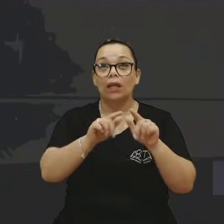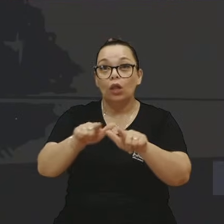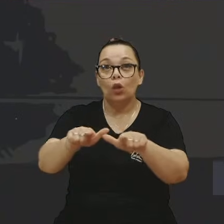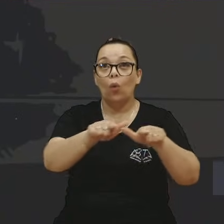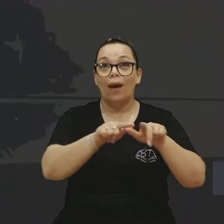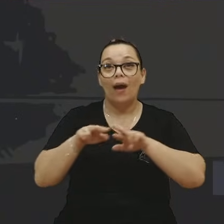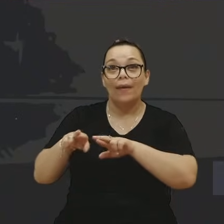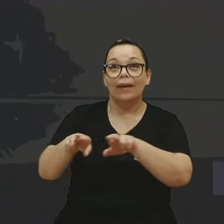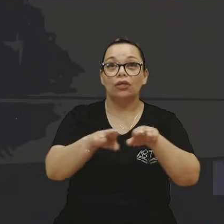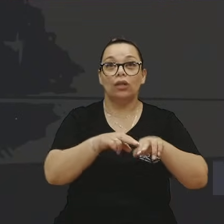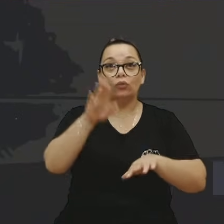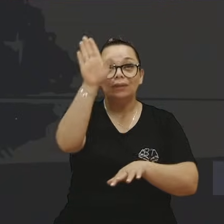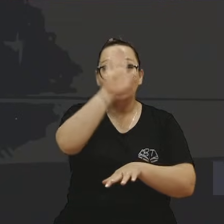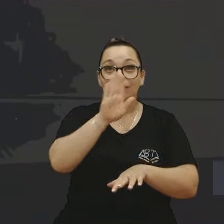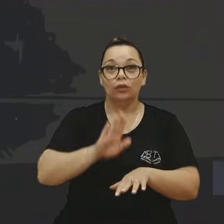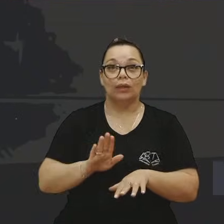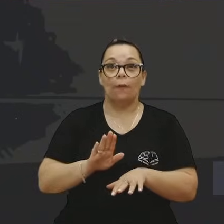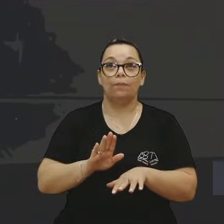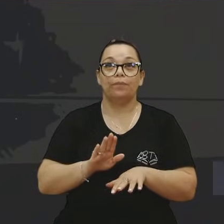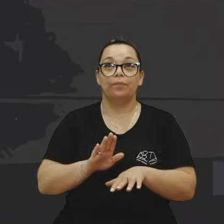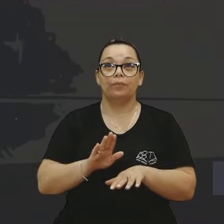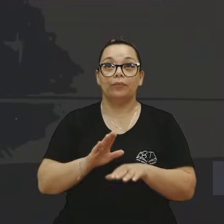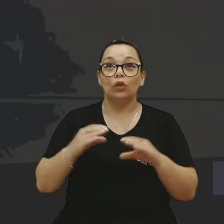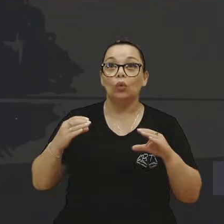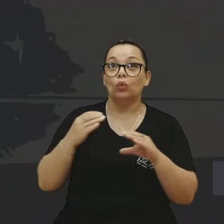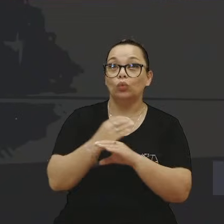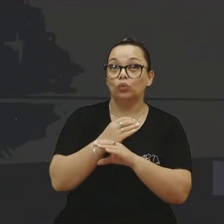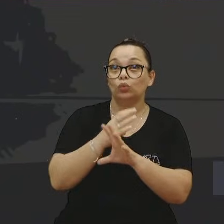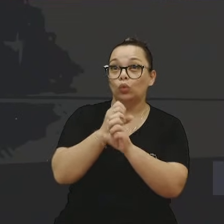regional, nacional. No total,